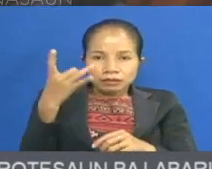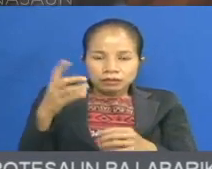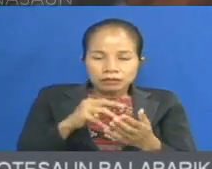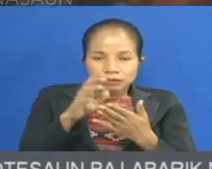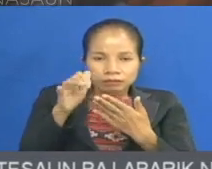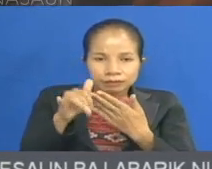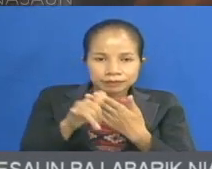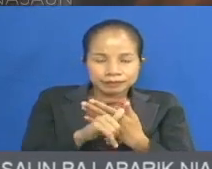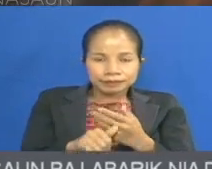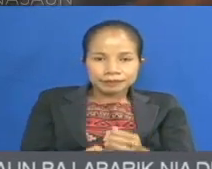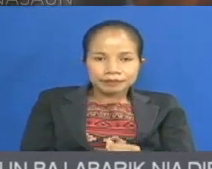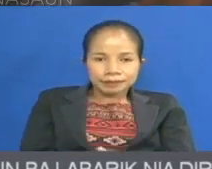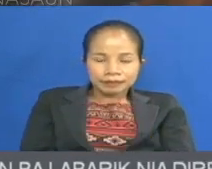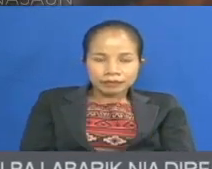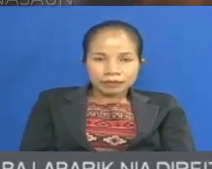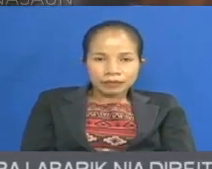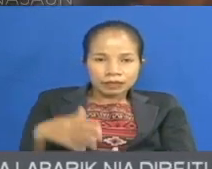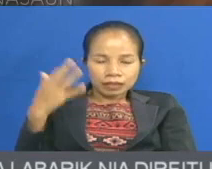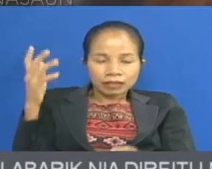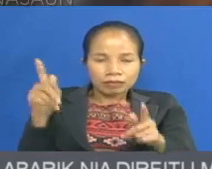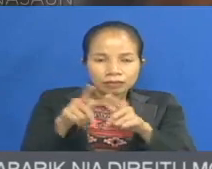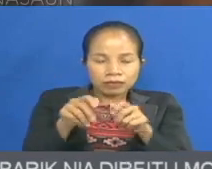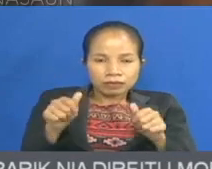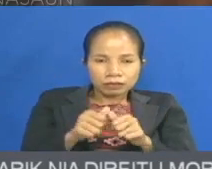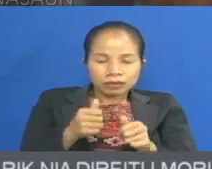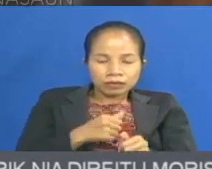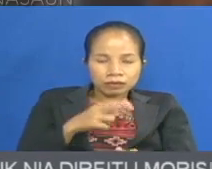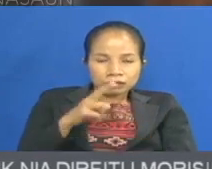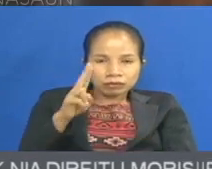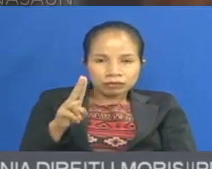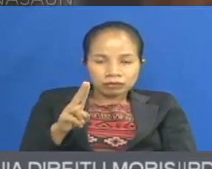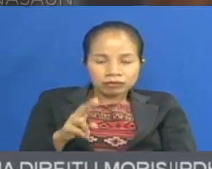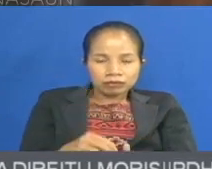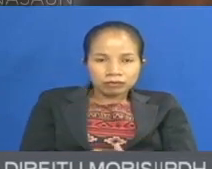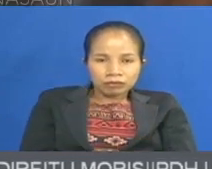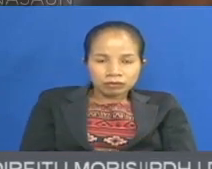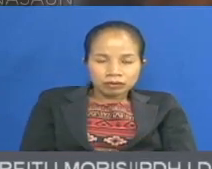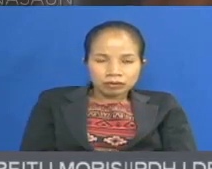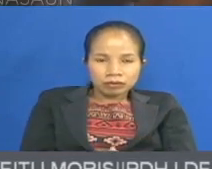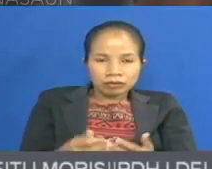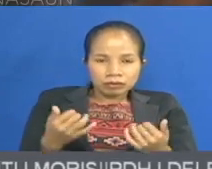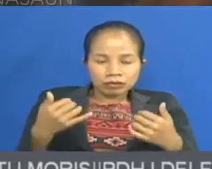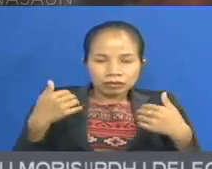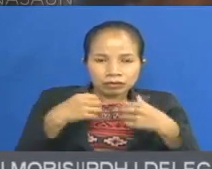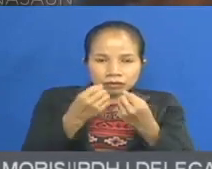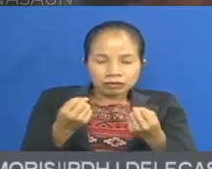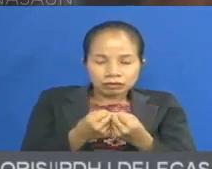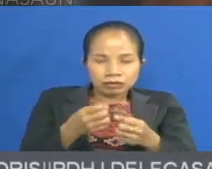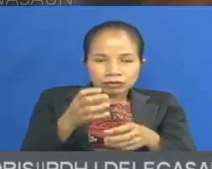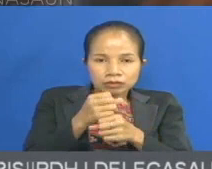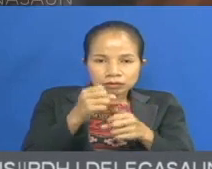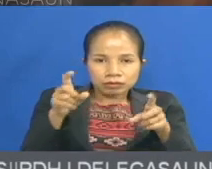maio, e a posto administrativo Raturu. Agora, e a suco de neve, macato Simone,